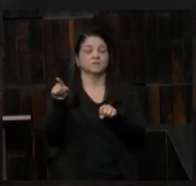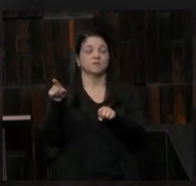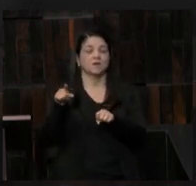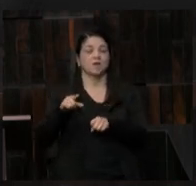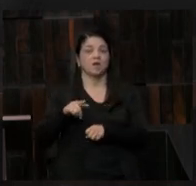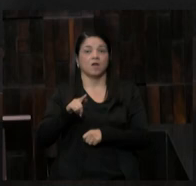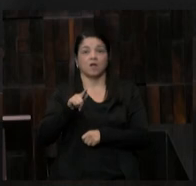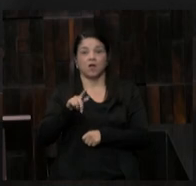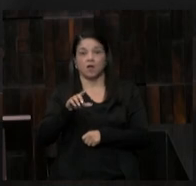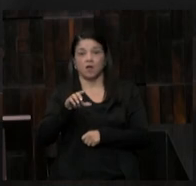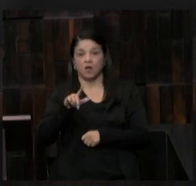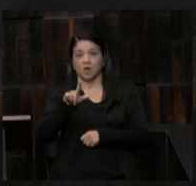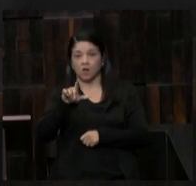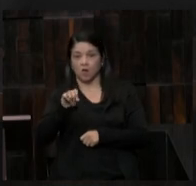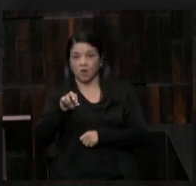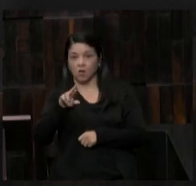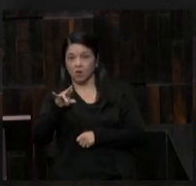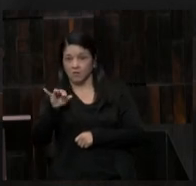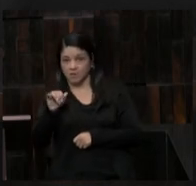na Glória,